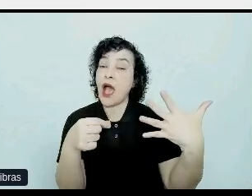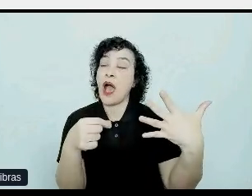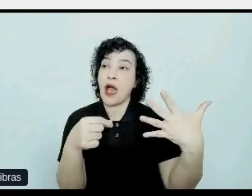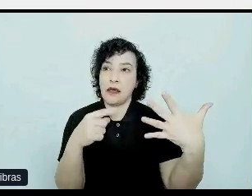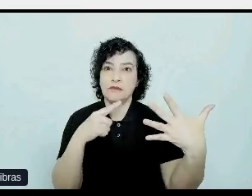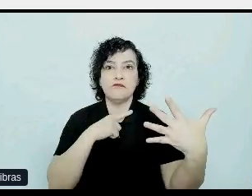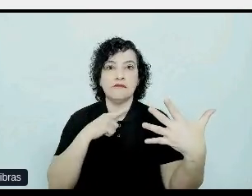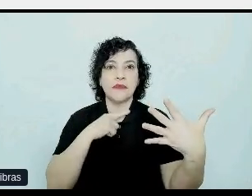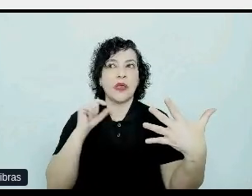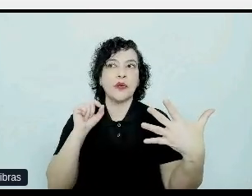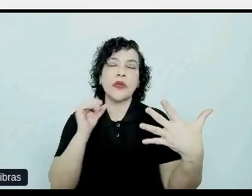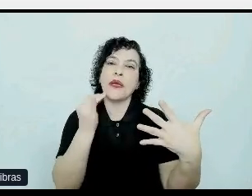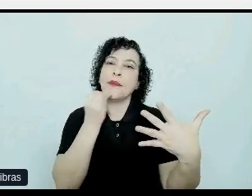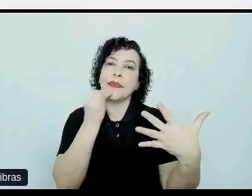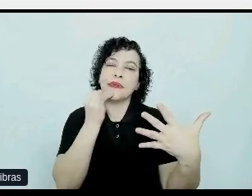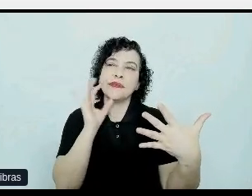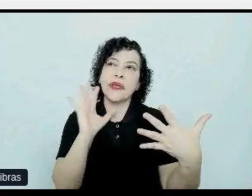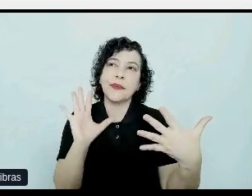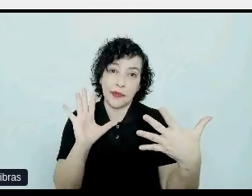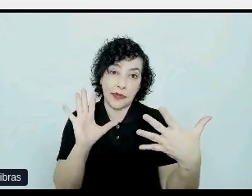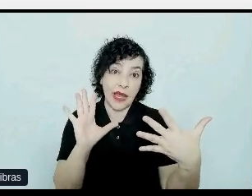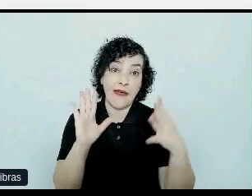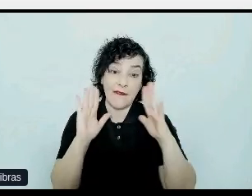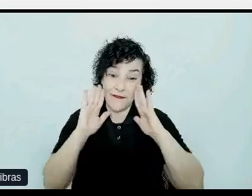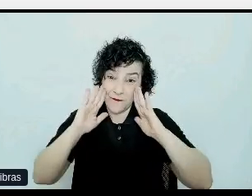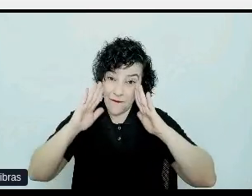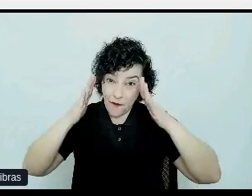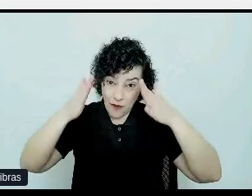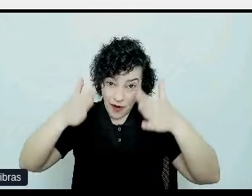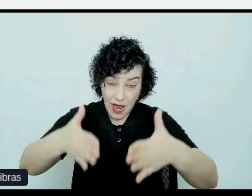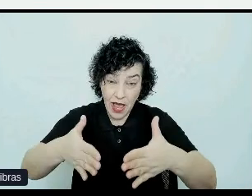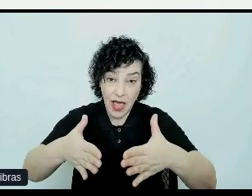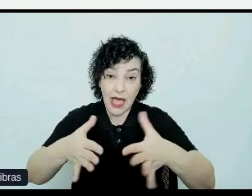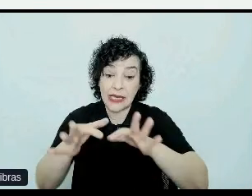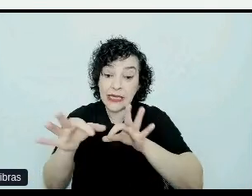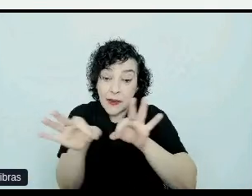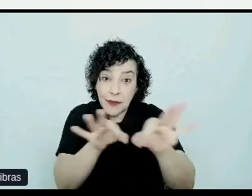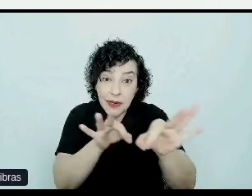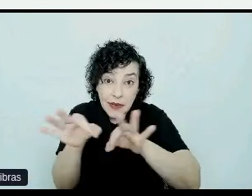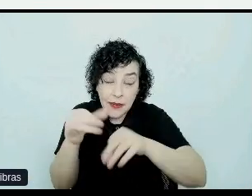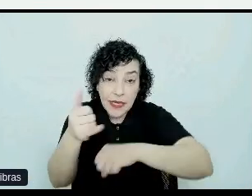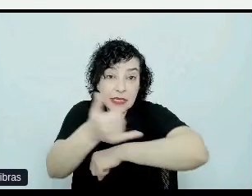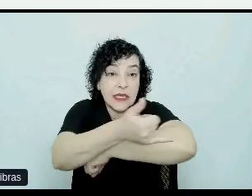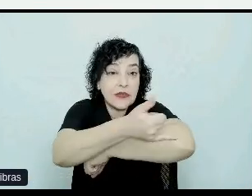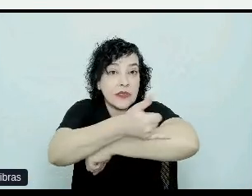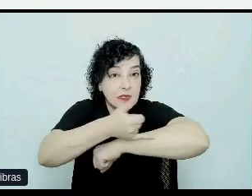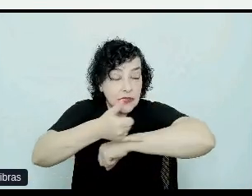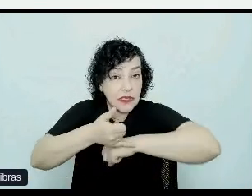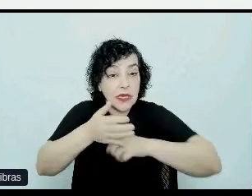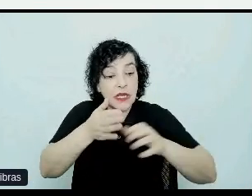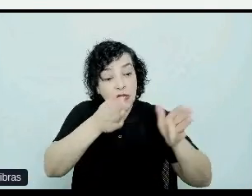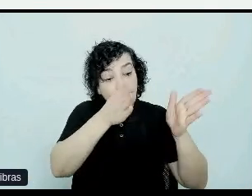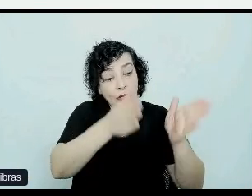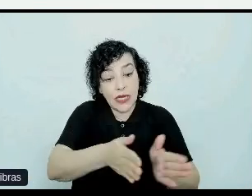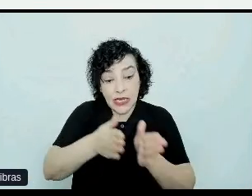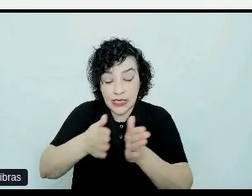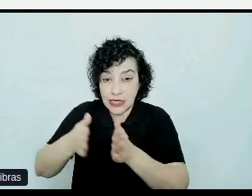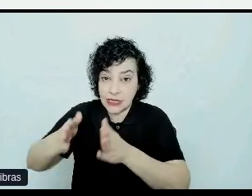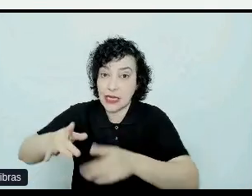ele não vai precisar se preocupar com isso. A parte da estrutura, né, de como está construído e organizado o produto, é uma coisa